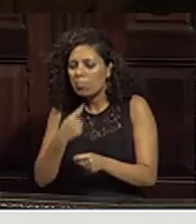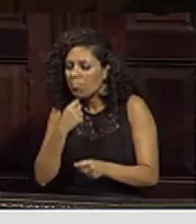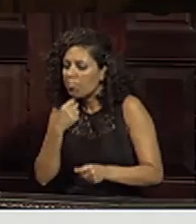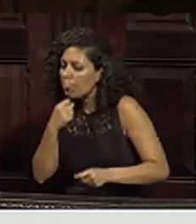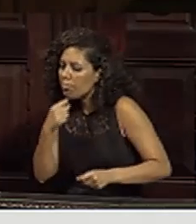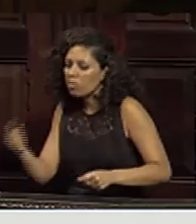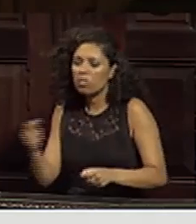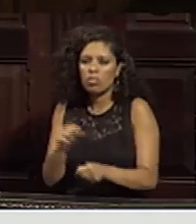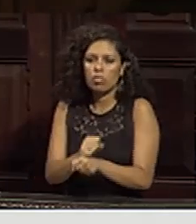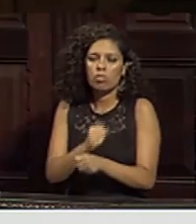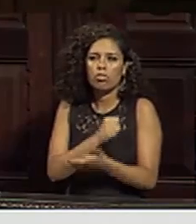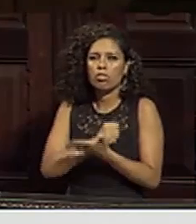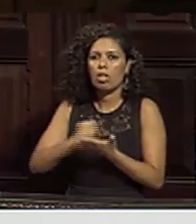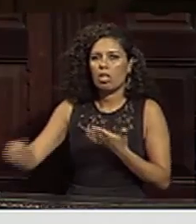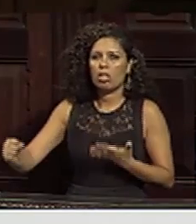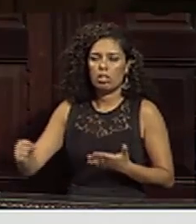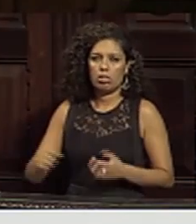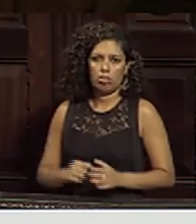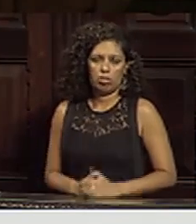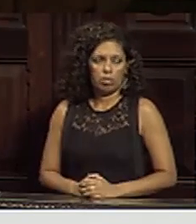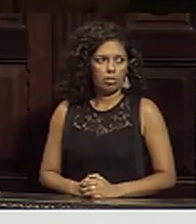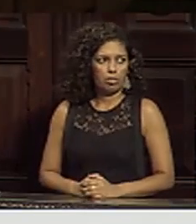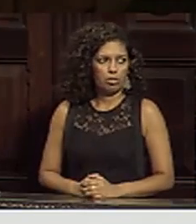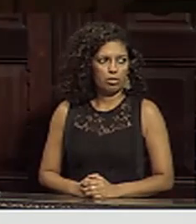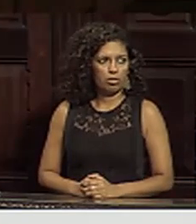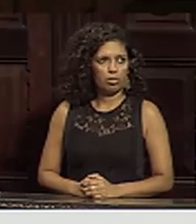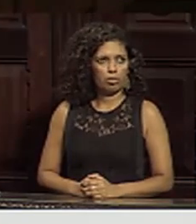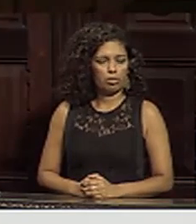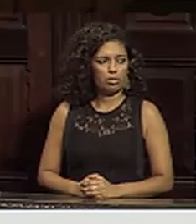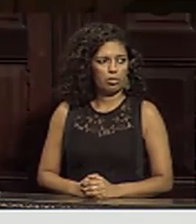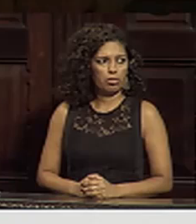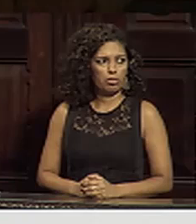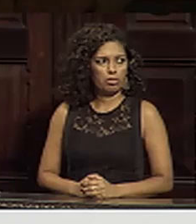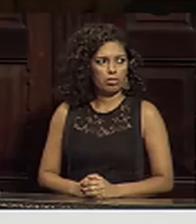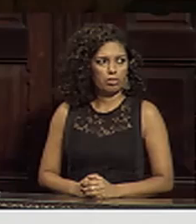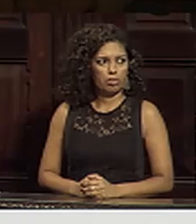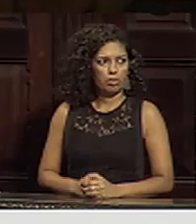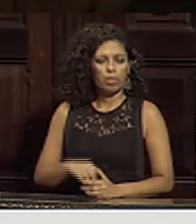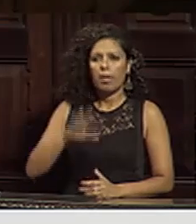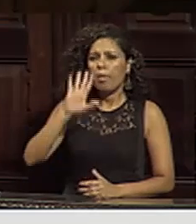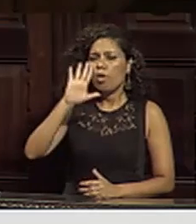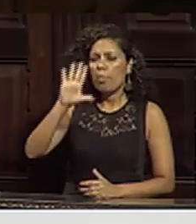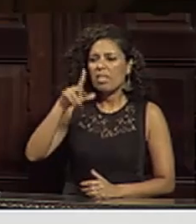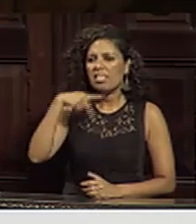posição, sem entrar nas questões de